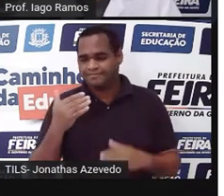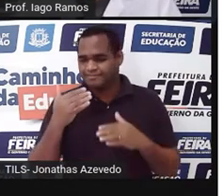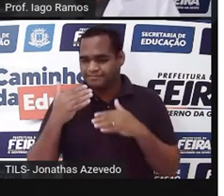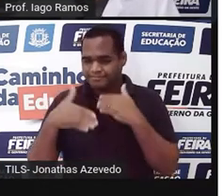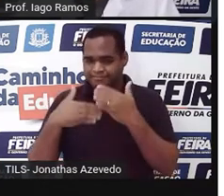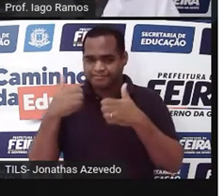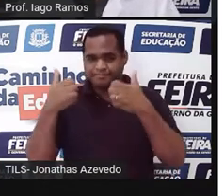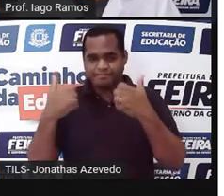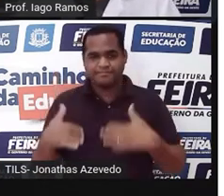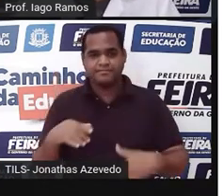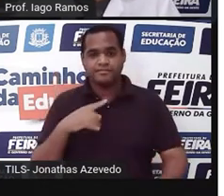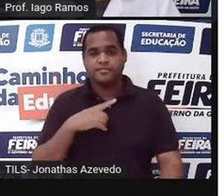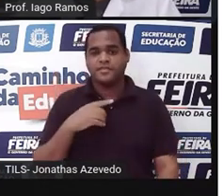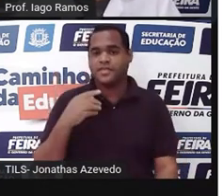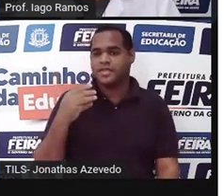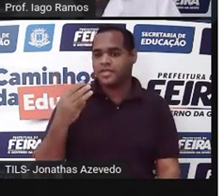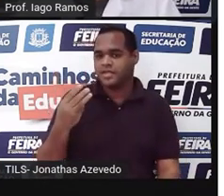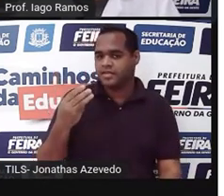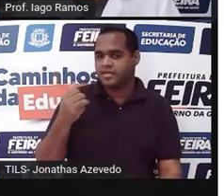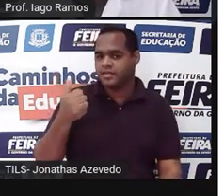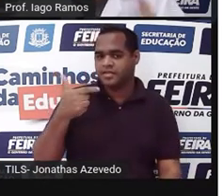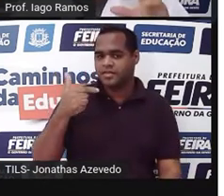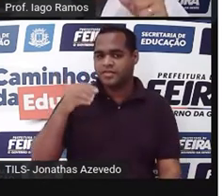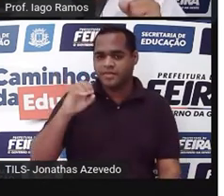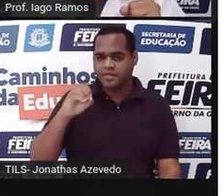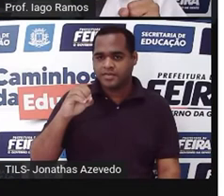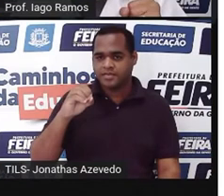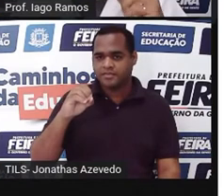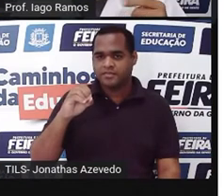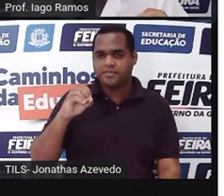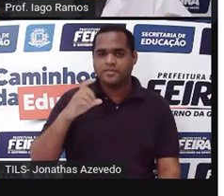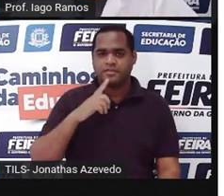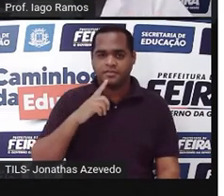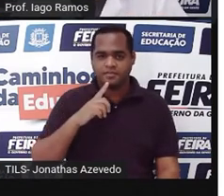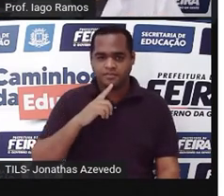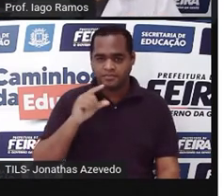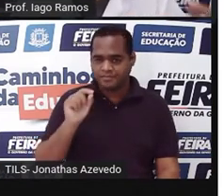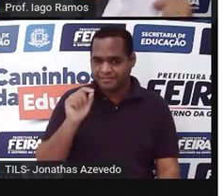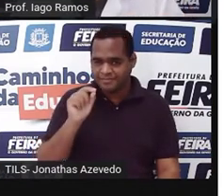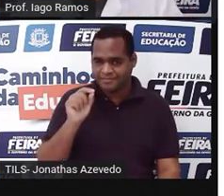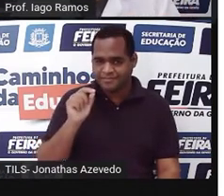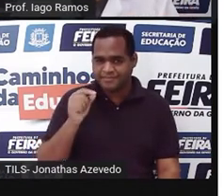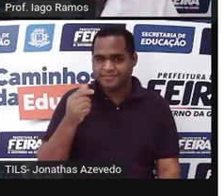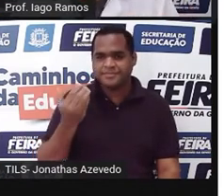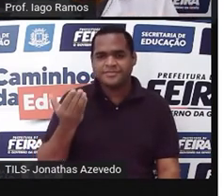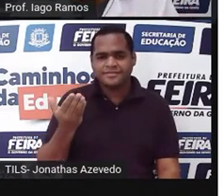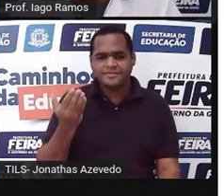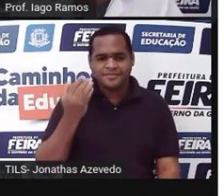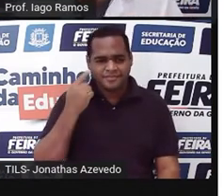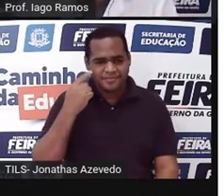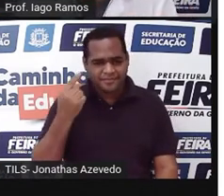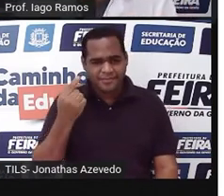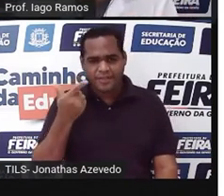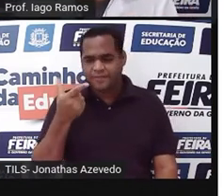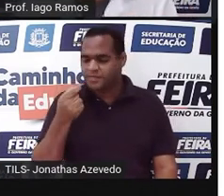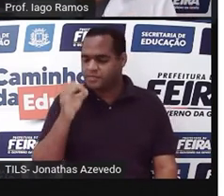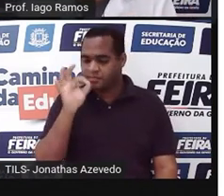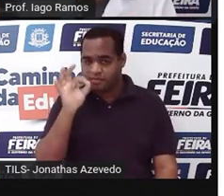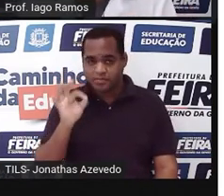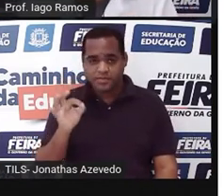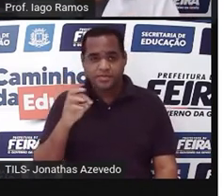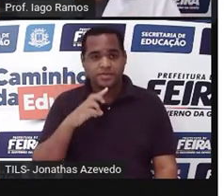do acréscimo de 120 né Depois que aliás depois do acréscimo de vinte por cento